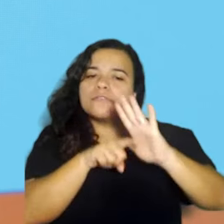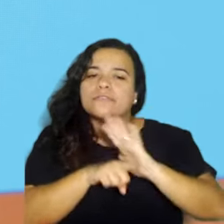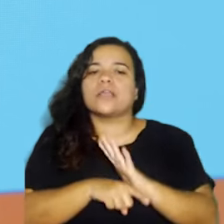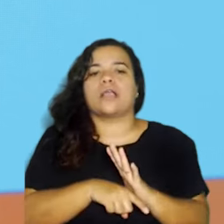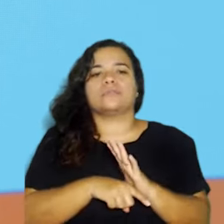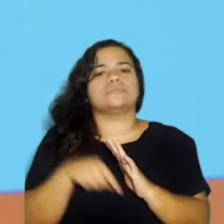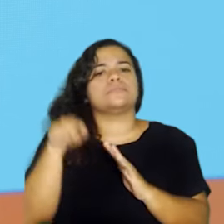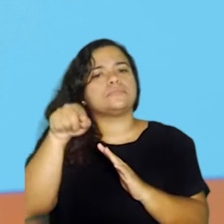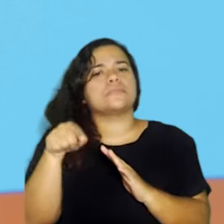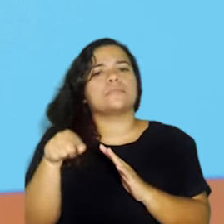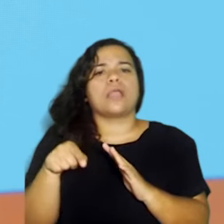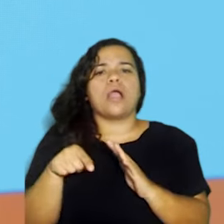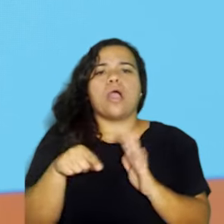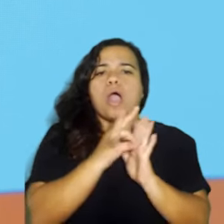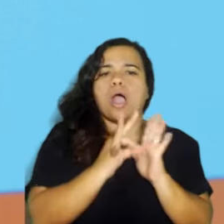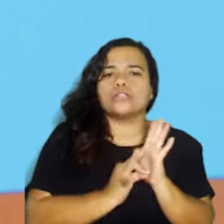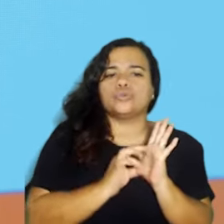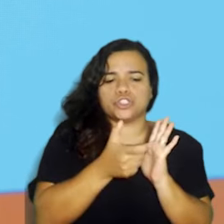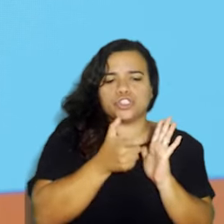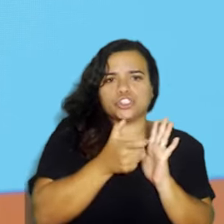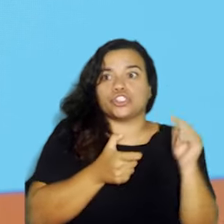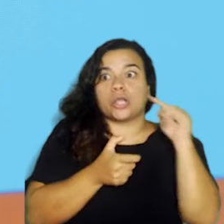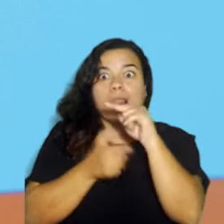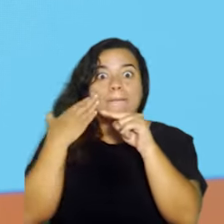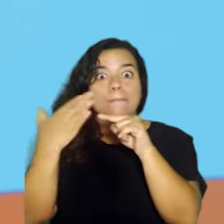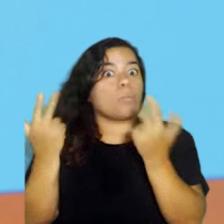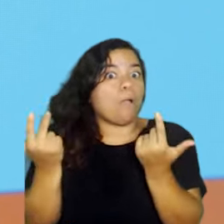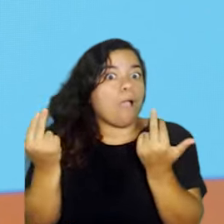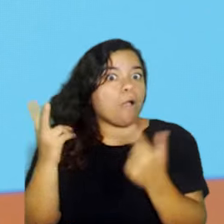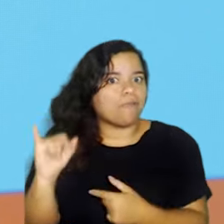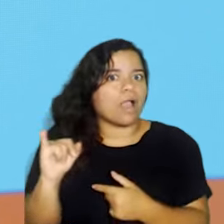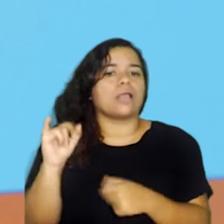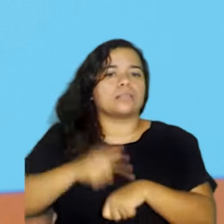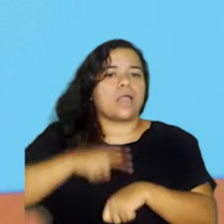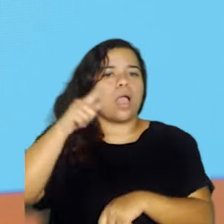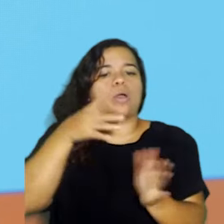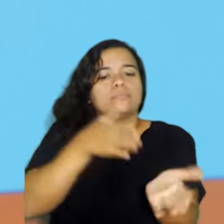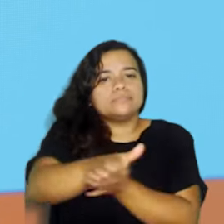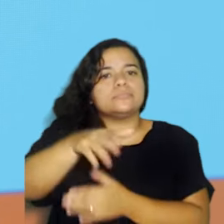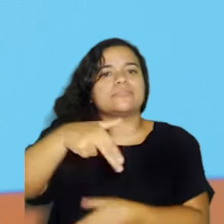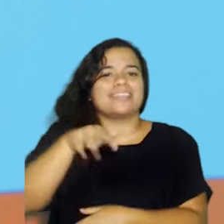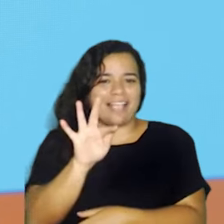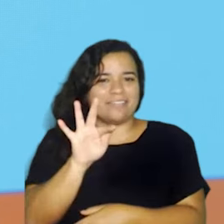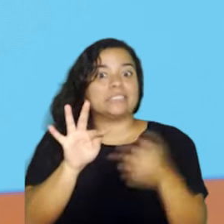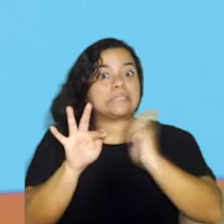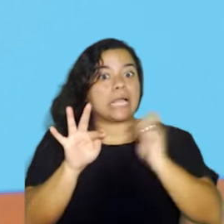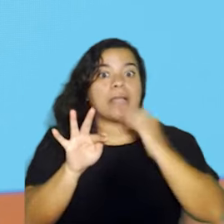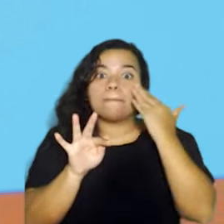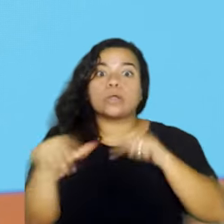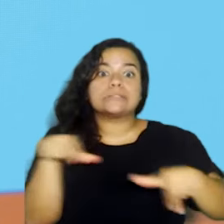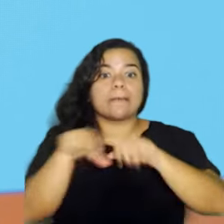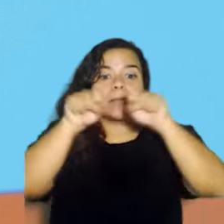colocou o código x esse mesmo código x vai aparecer serer lá na hora de emitir a nota e aí a gente consegue evidenciar Como é o